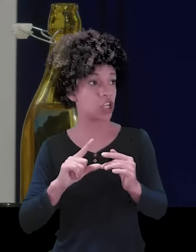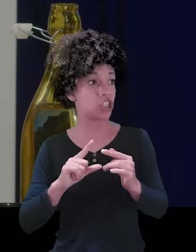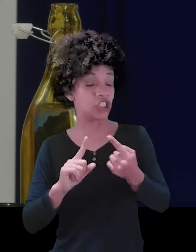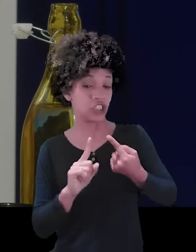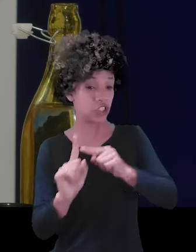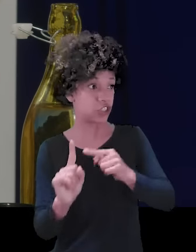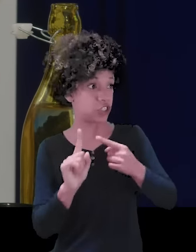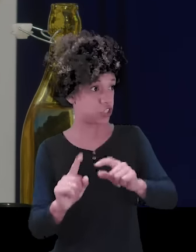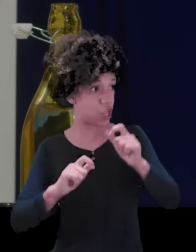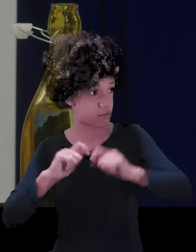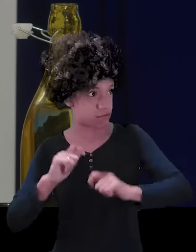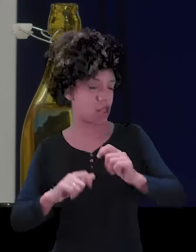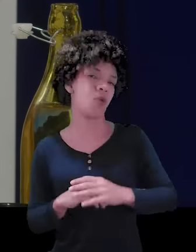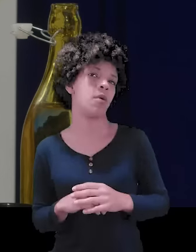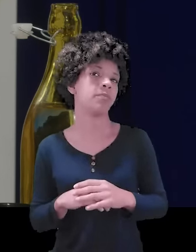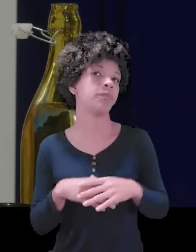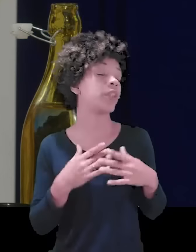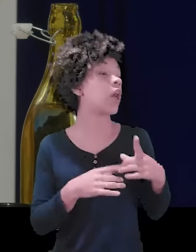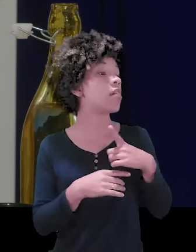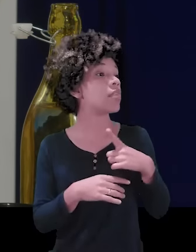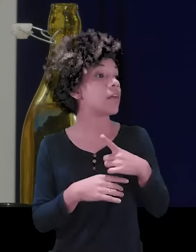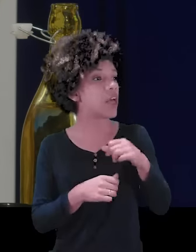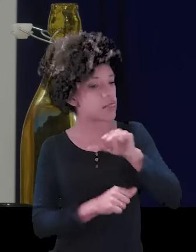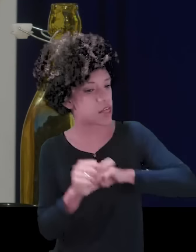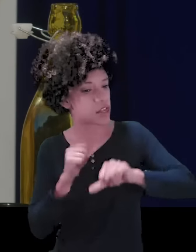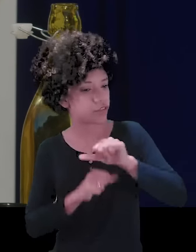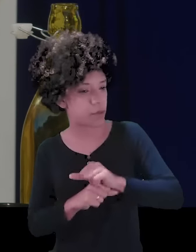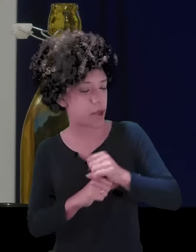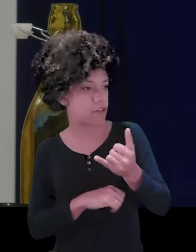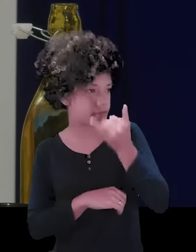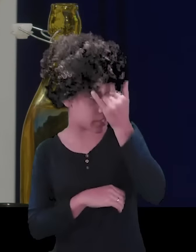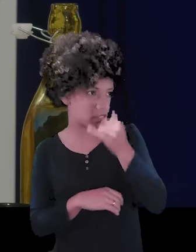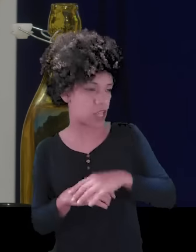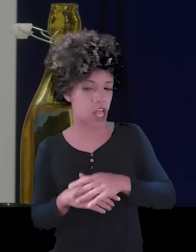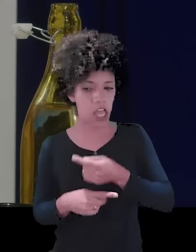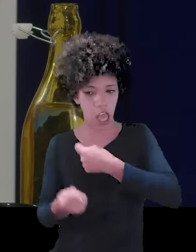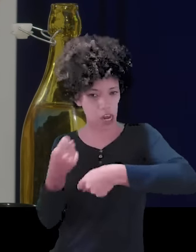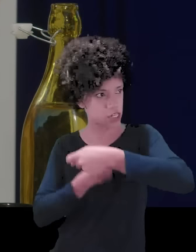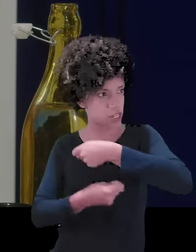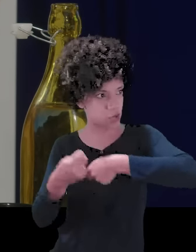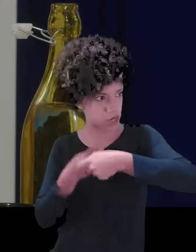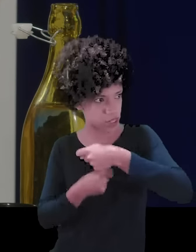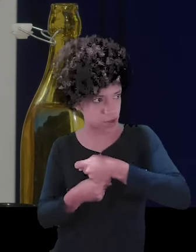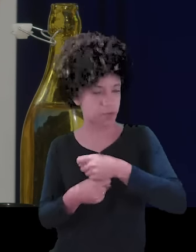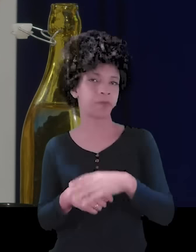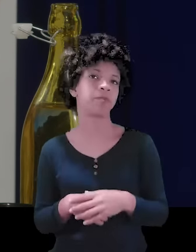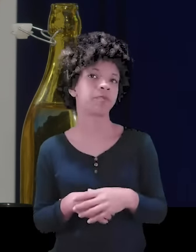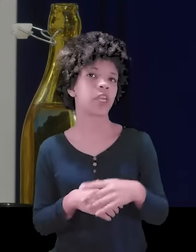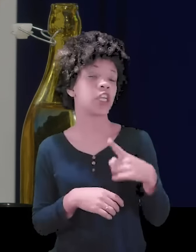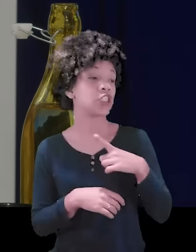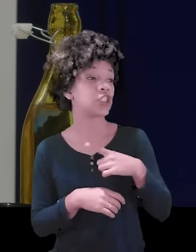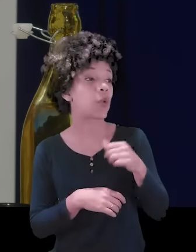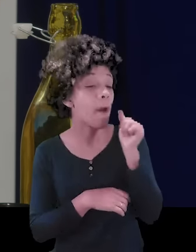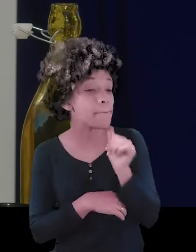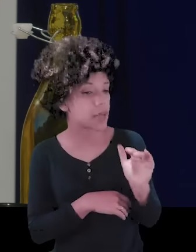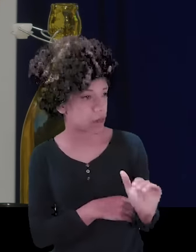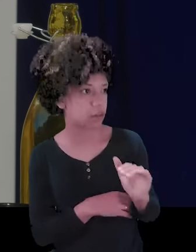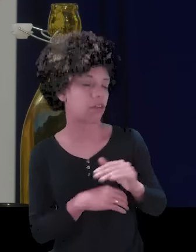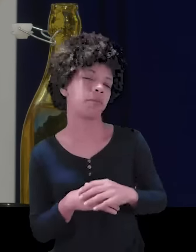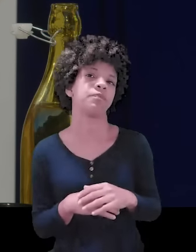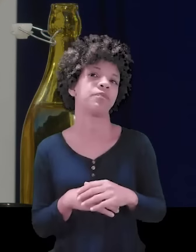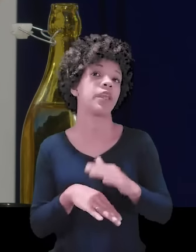então ele ele ele transformava as vítimas e aliciadores e ele pegava uma menina